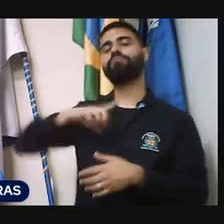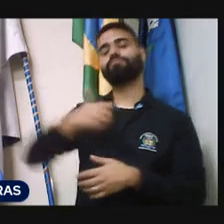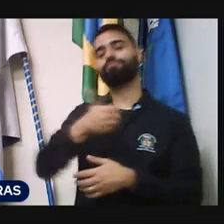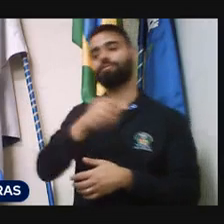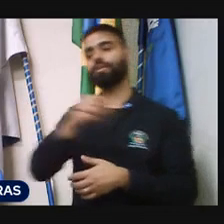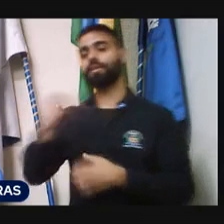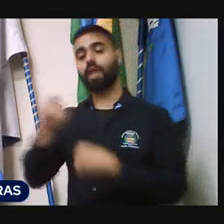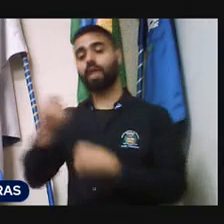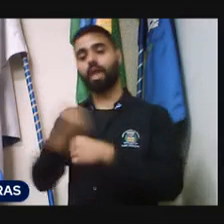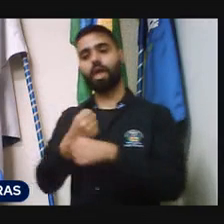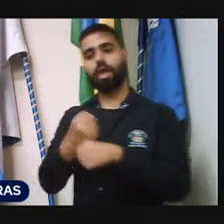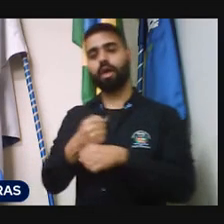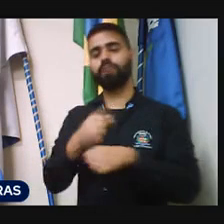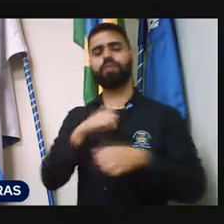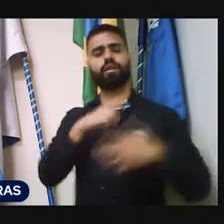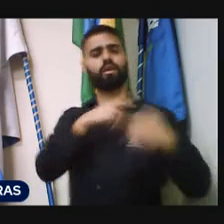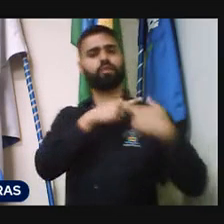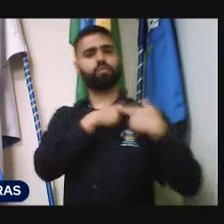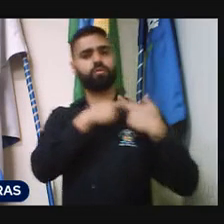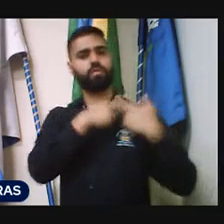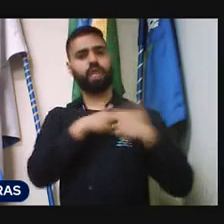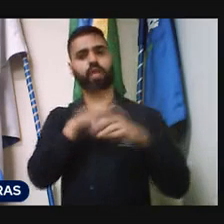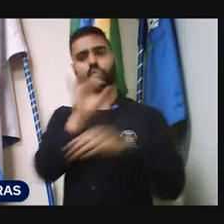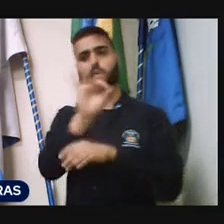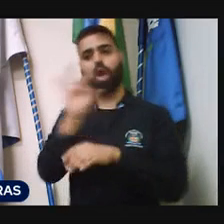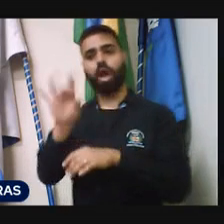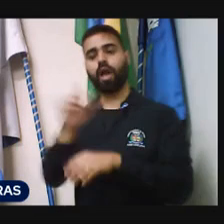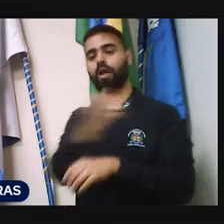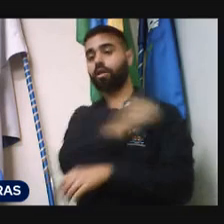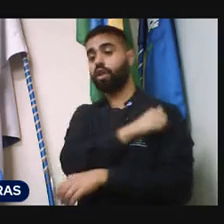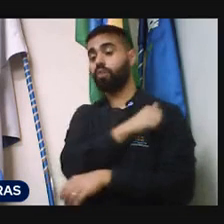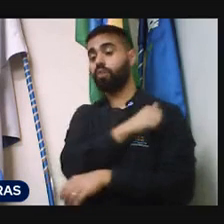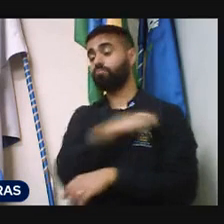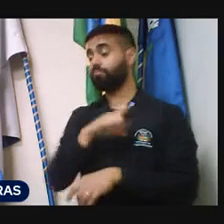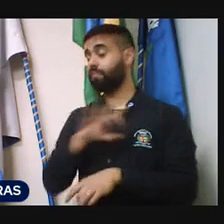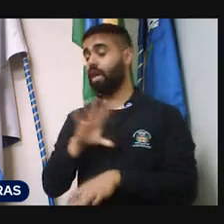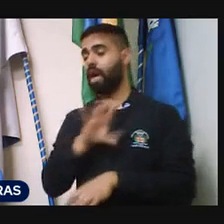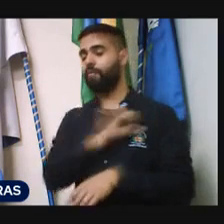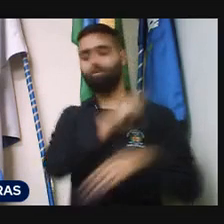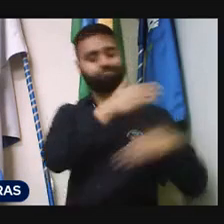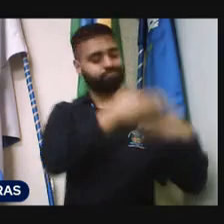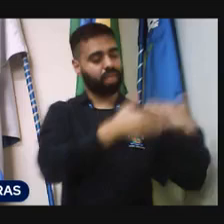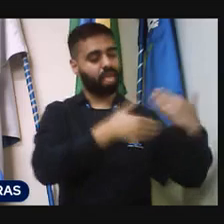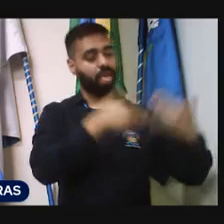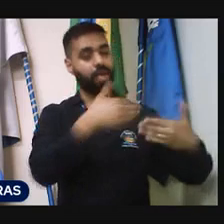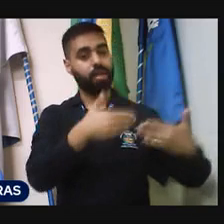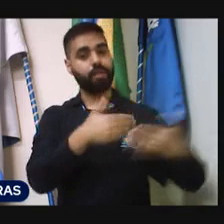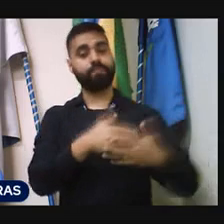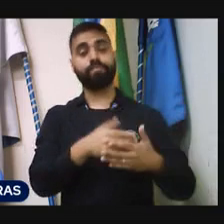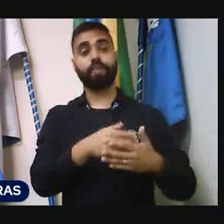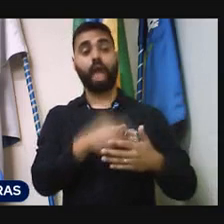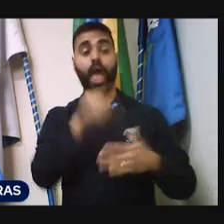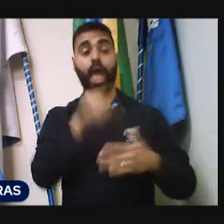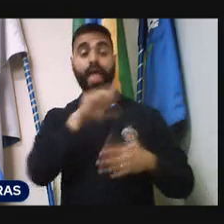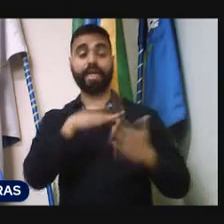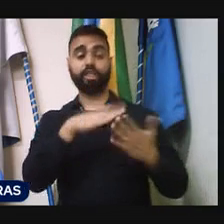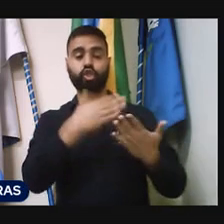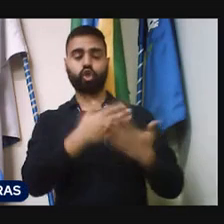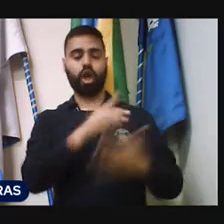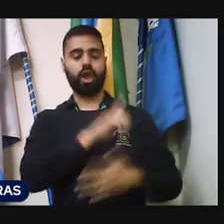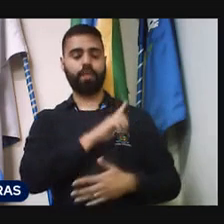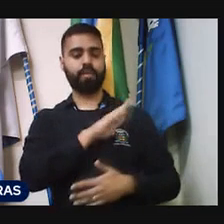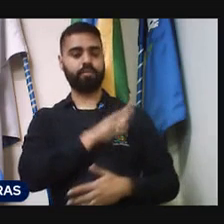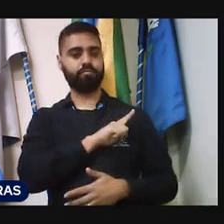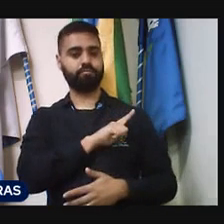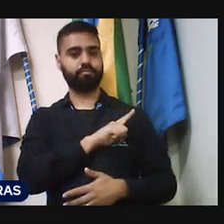dedicação responsabilidade com seus alunos e Amor em toda a projeção este digníssimo colégio que é um tradicional